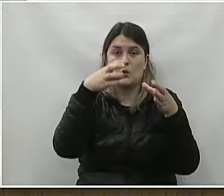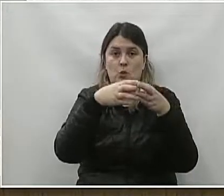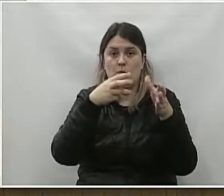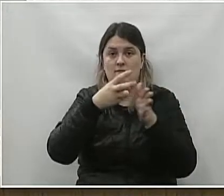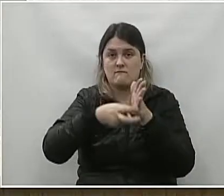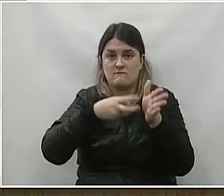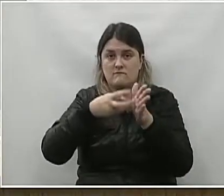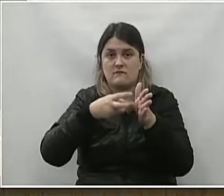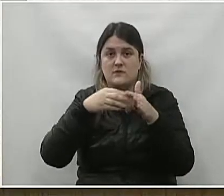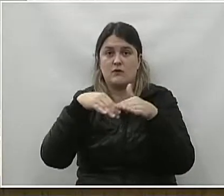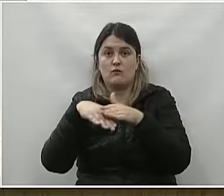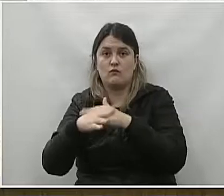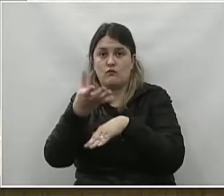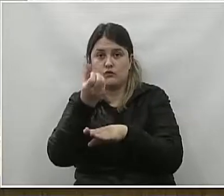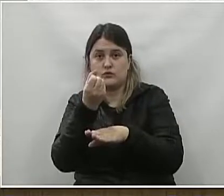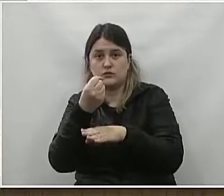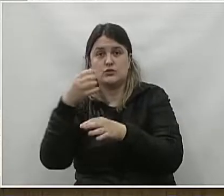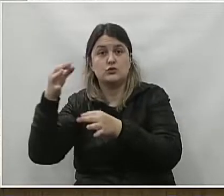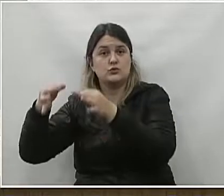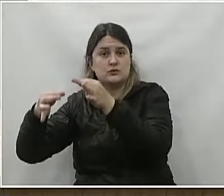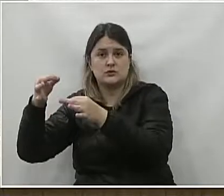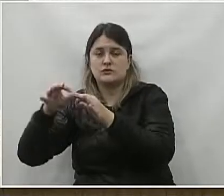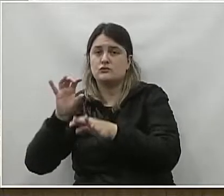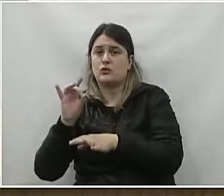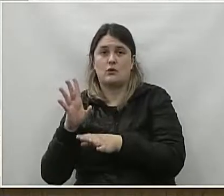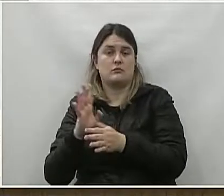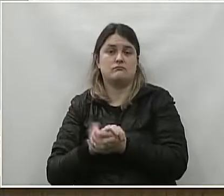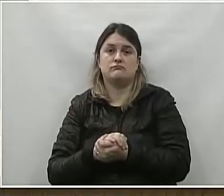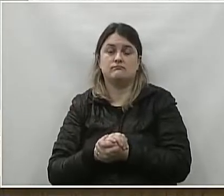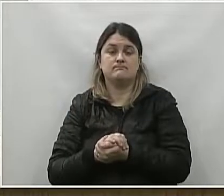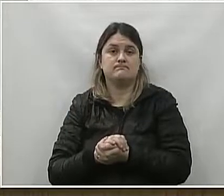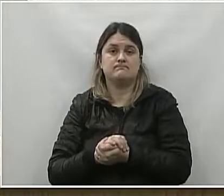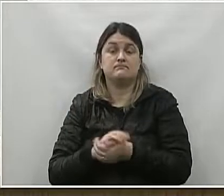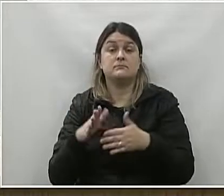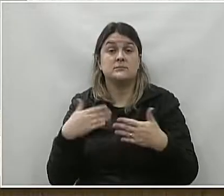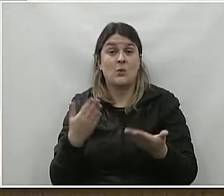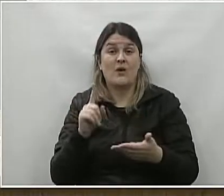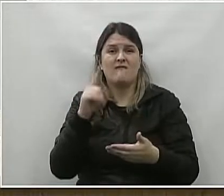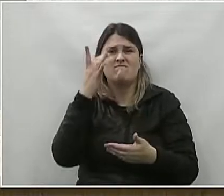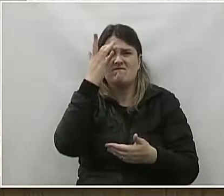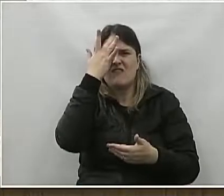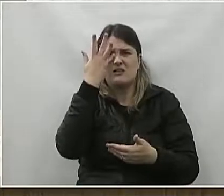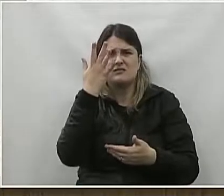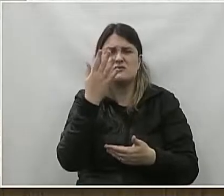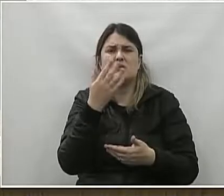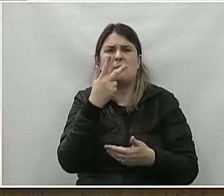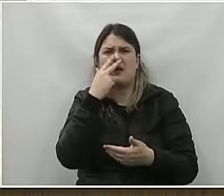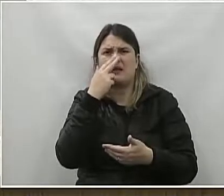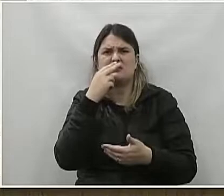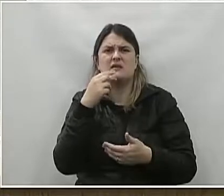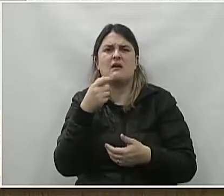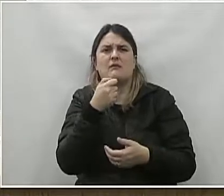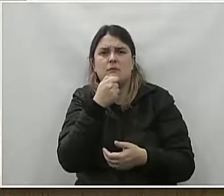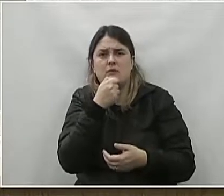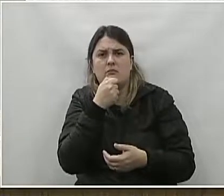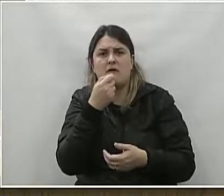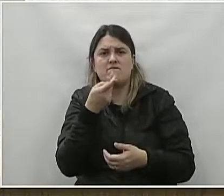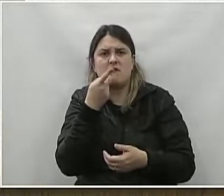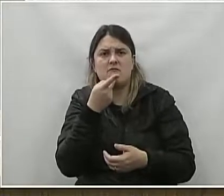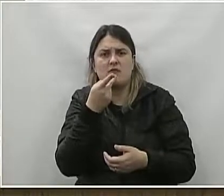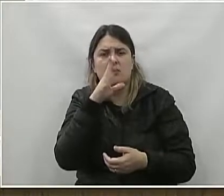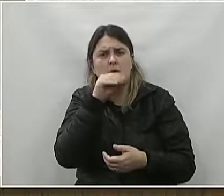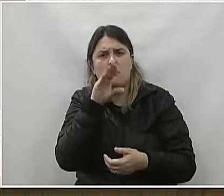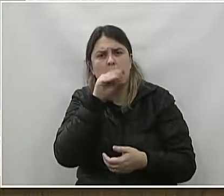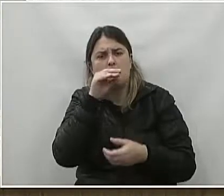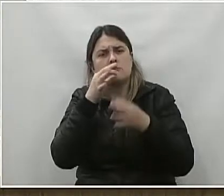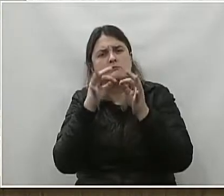ferroviário, fundo e justiça. Então, é muito fácil eu pegar, mandar um áudio